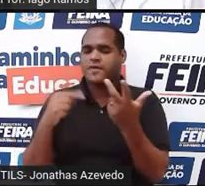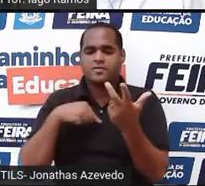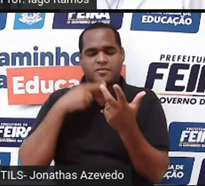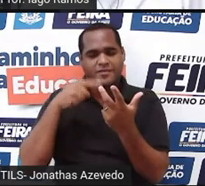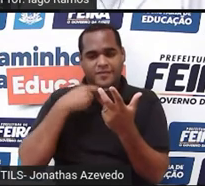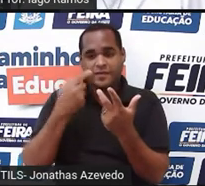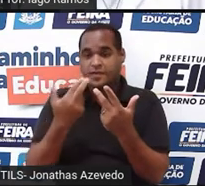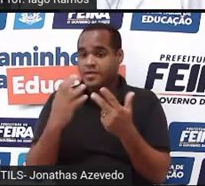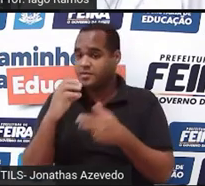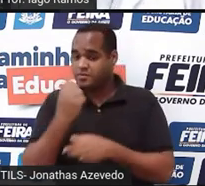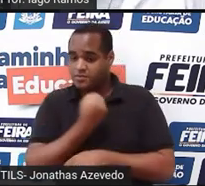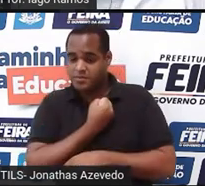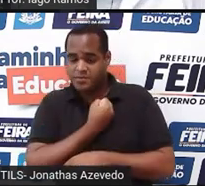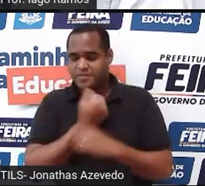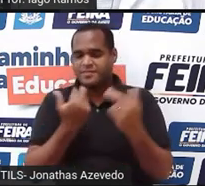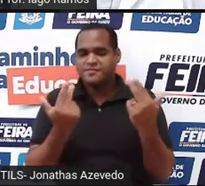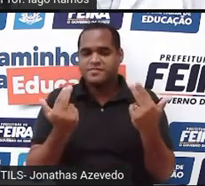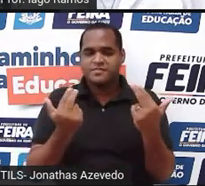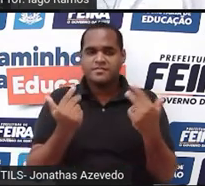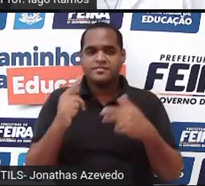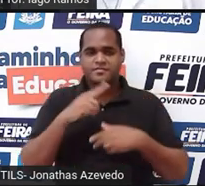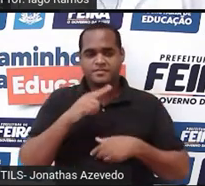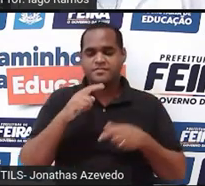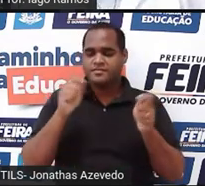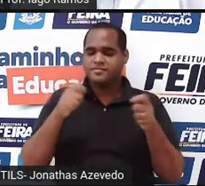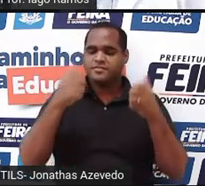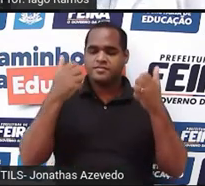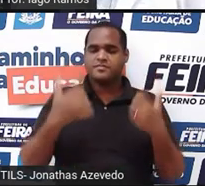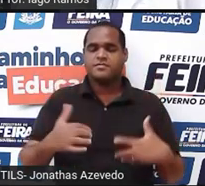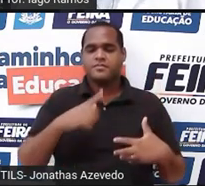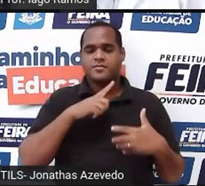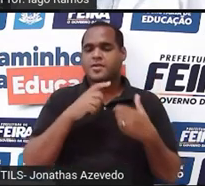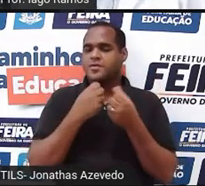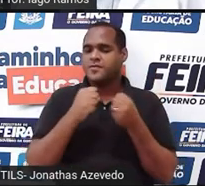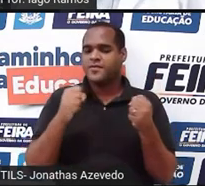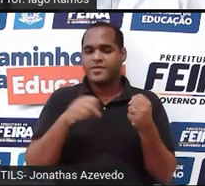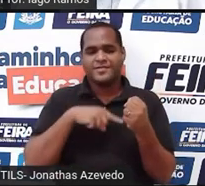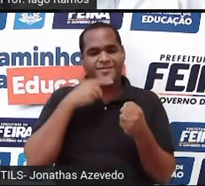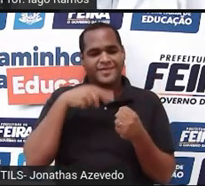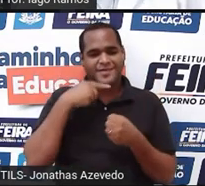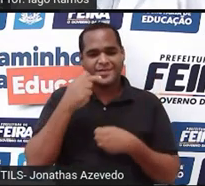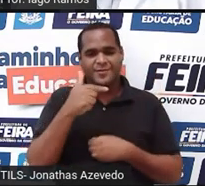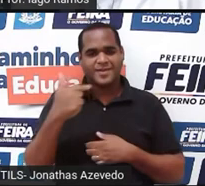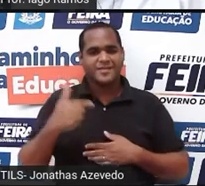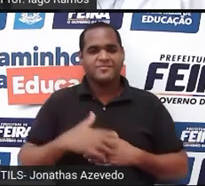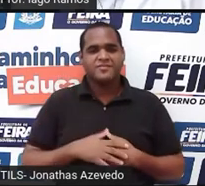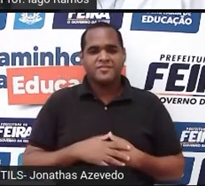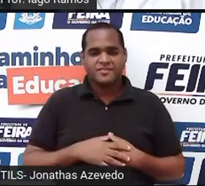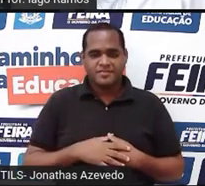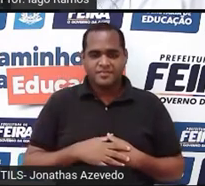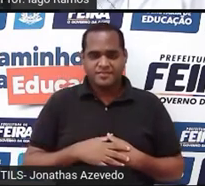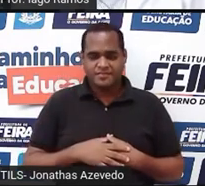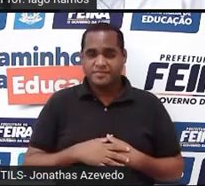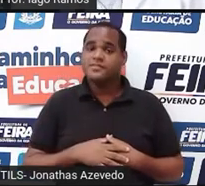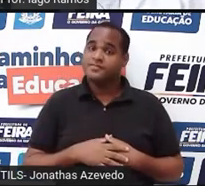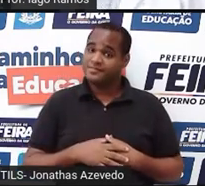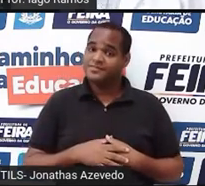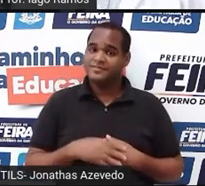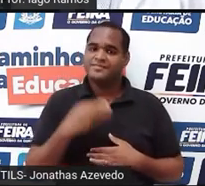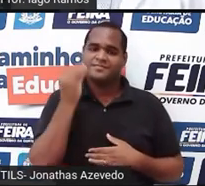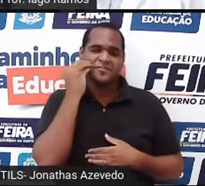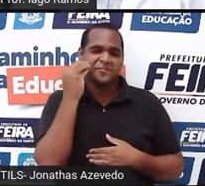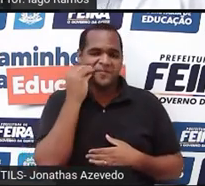acontecem com o mesmo número isso são grandezas não proporcionais tá vamos